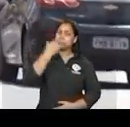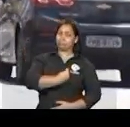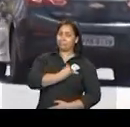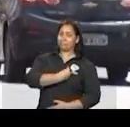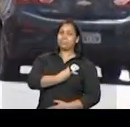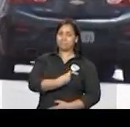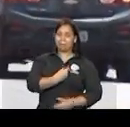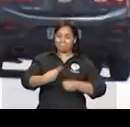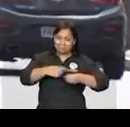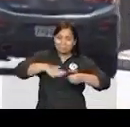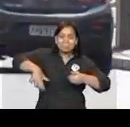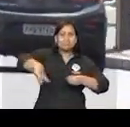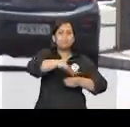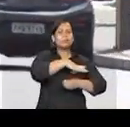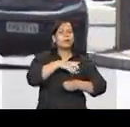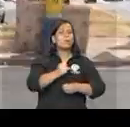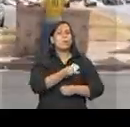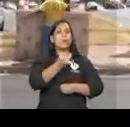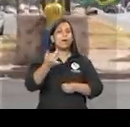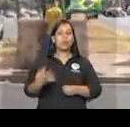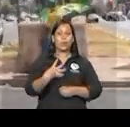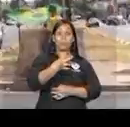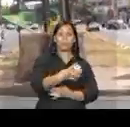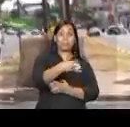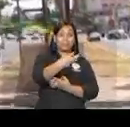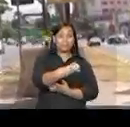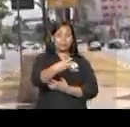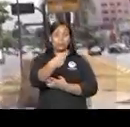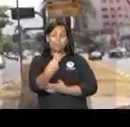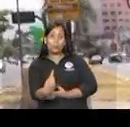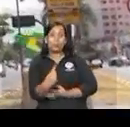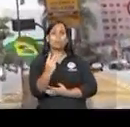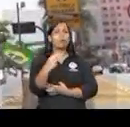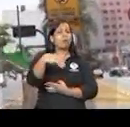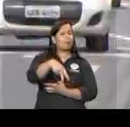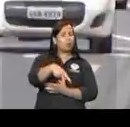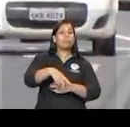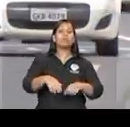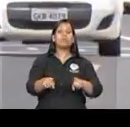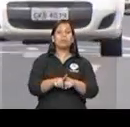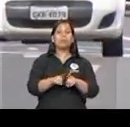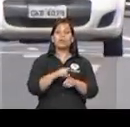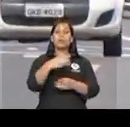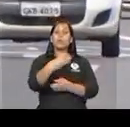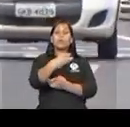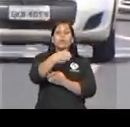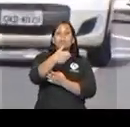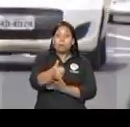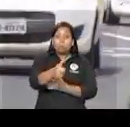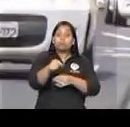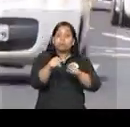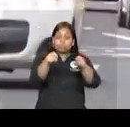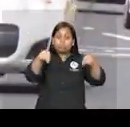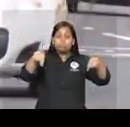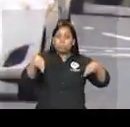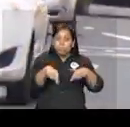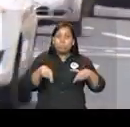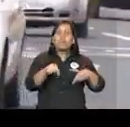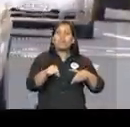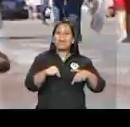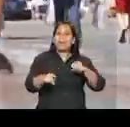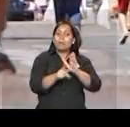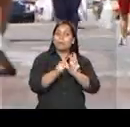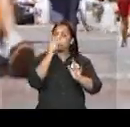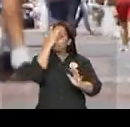O município tem área total de 431 quilômetros quadrados e 41% desse território corresponde à área